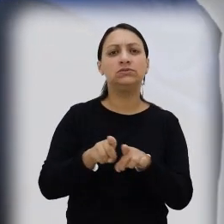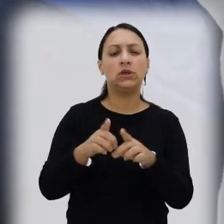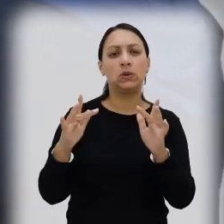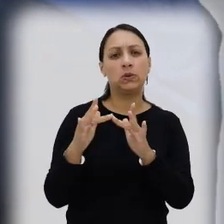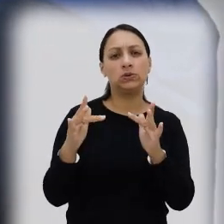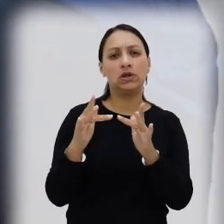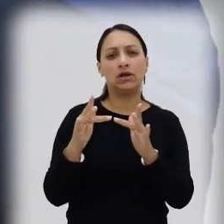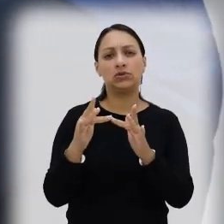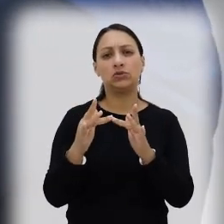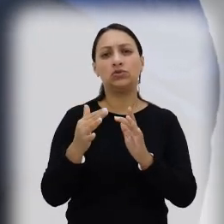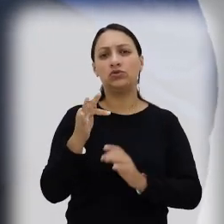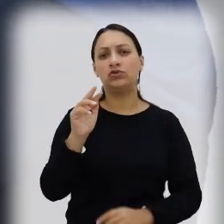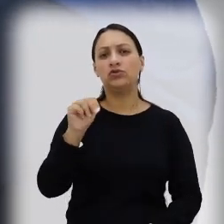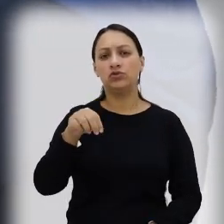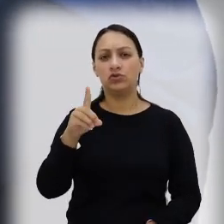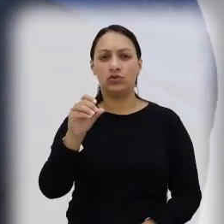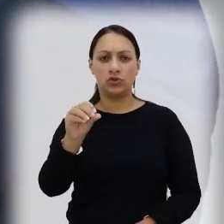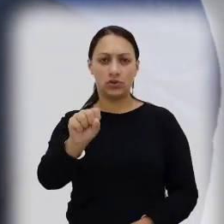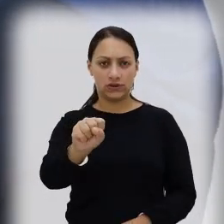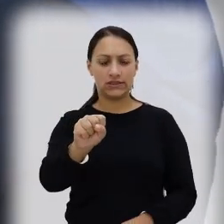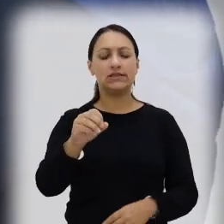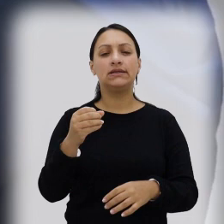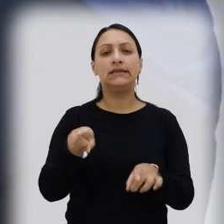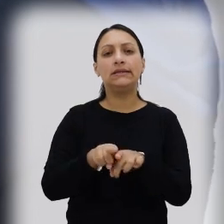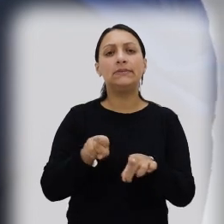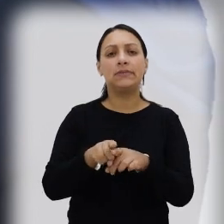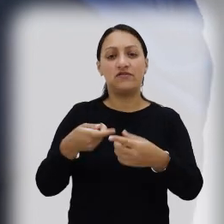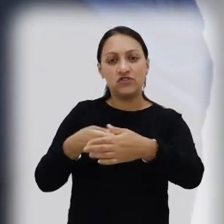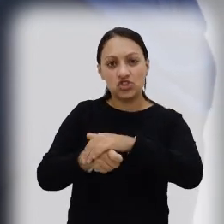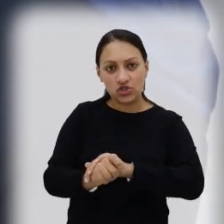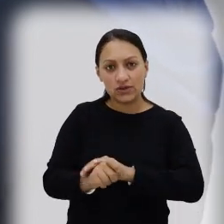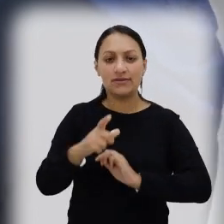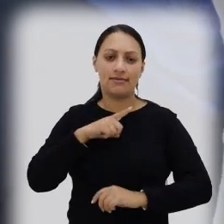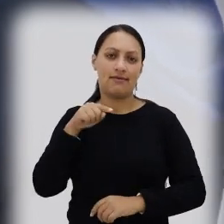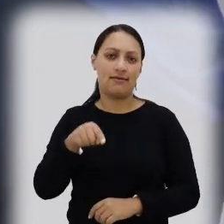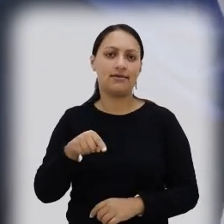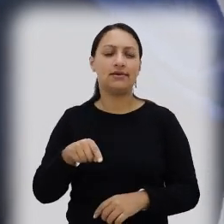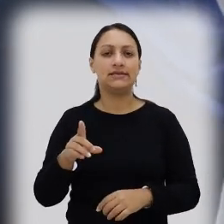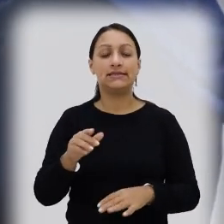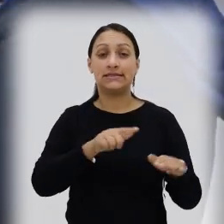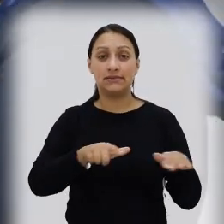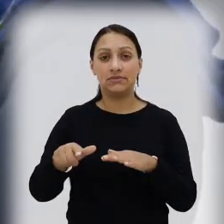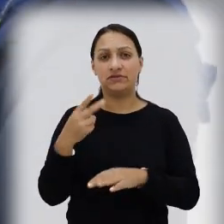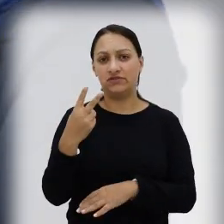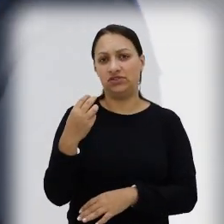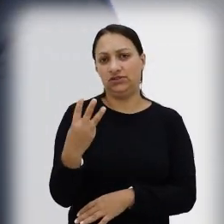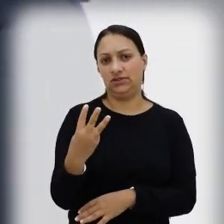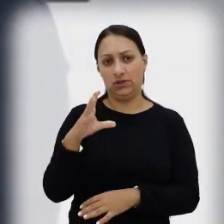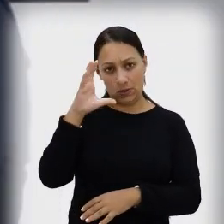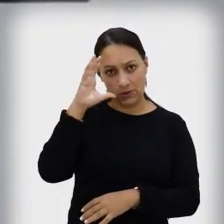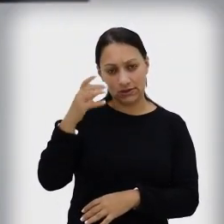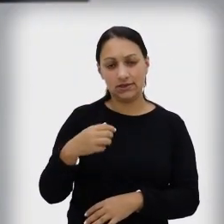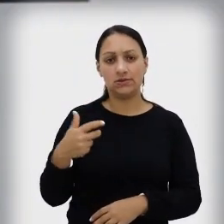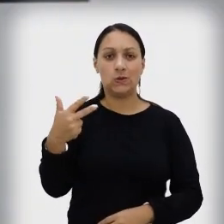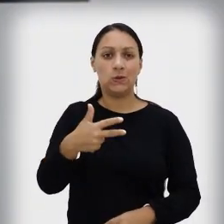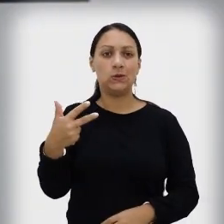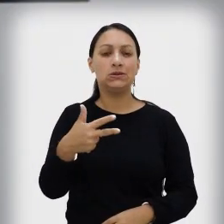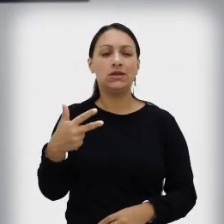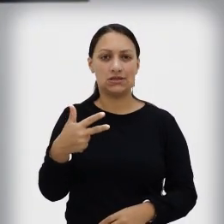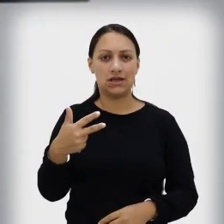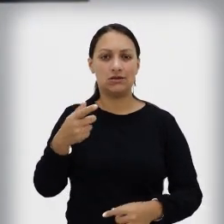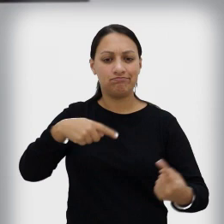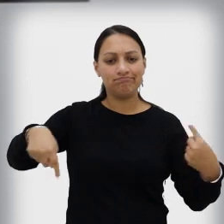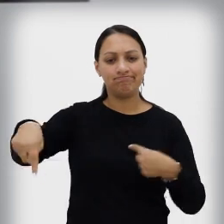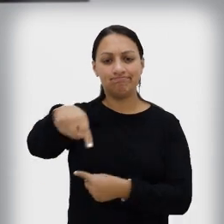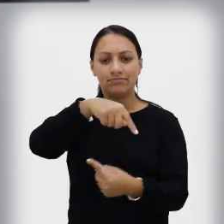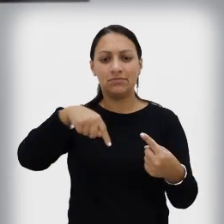com fundos ou com investidores que tenham ali. Tá? Na semana 23, acontece, então, o 3º ciclo de avaliação. Este é o